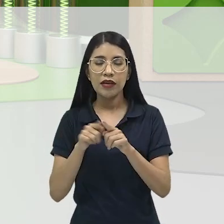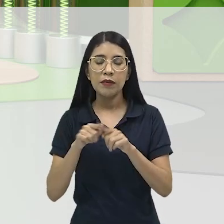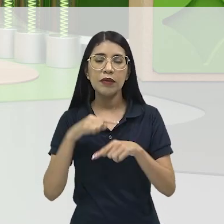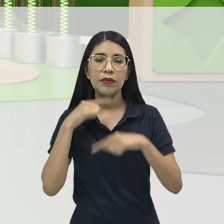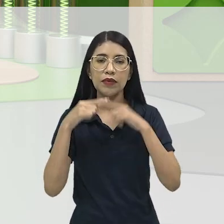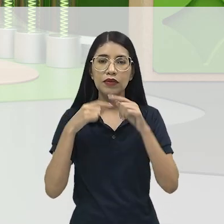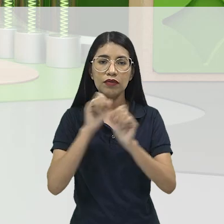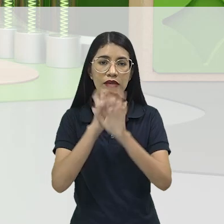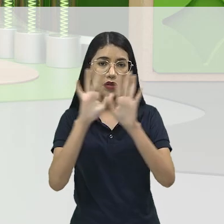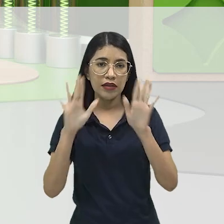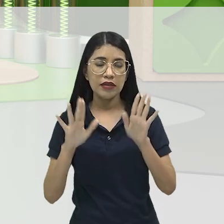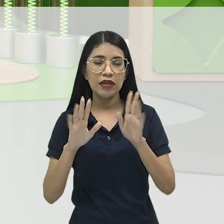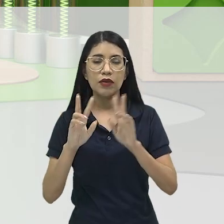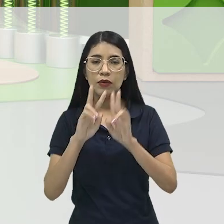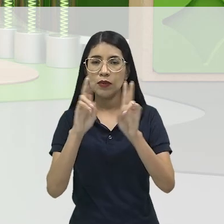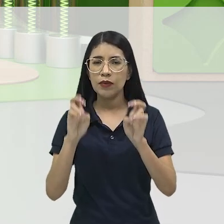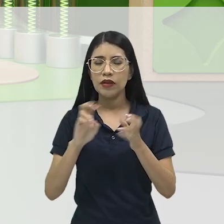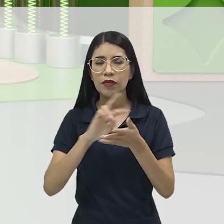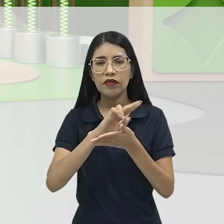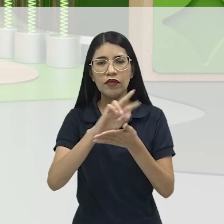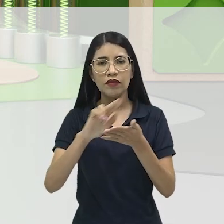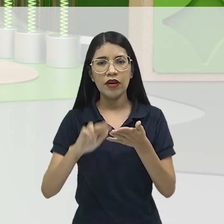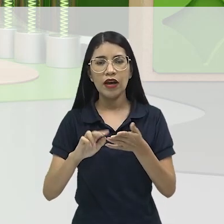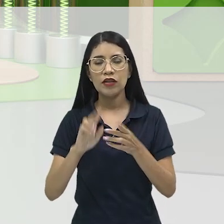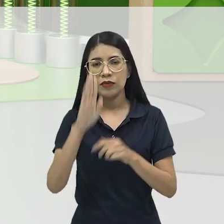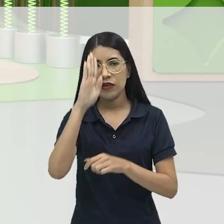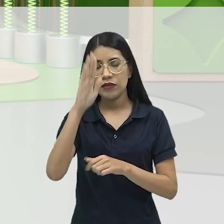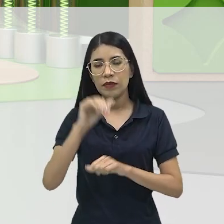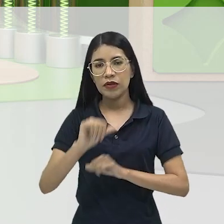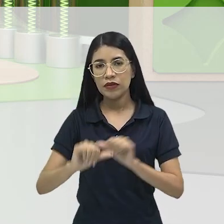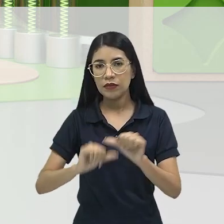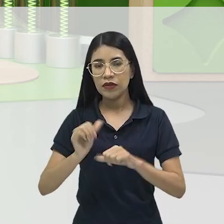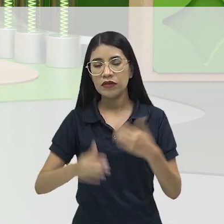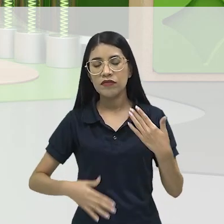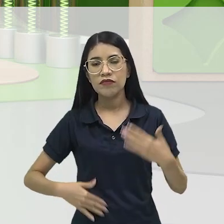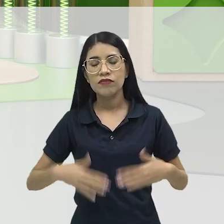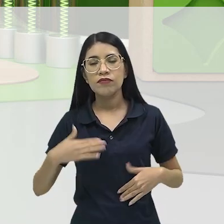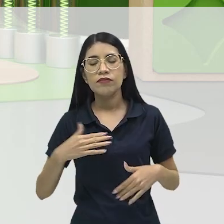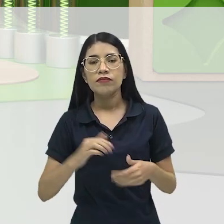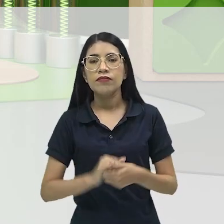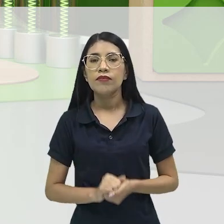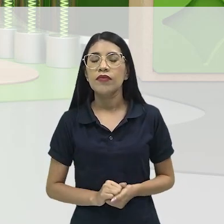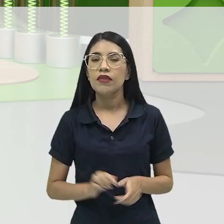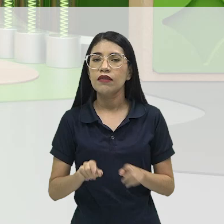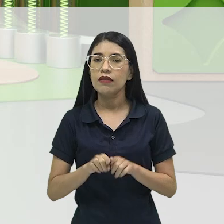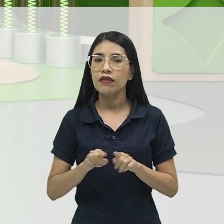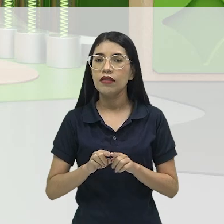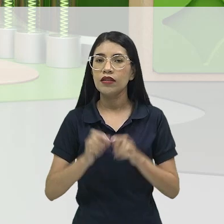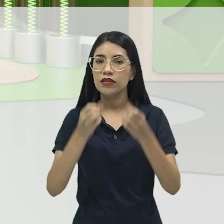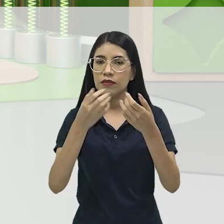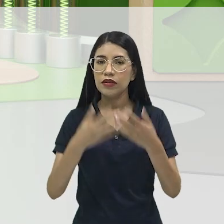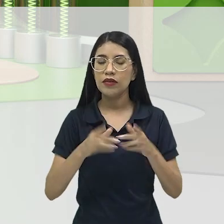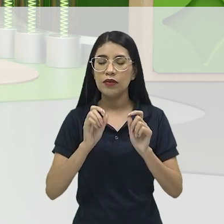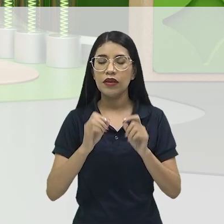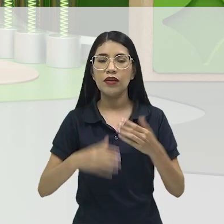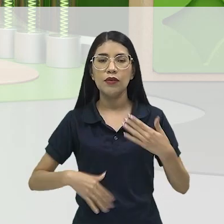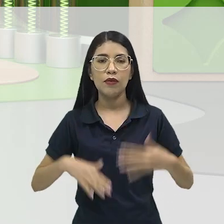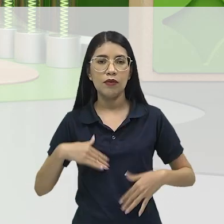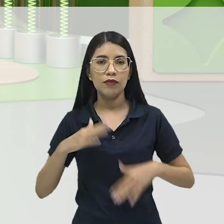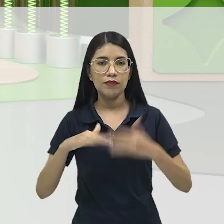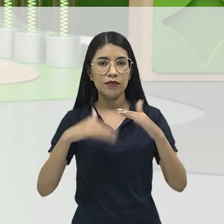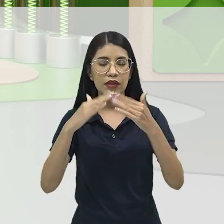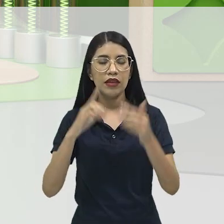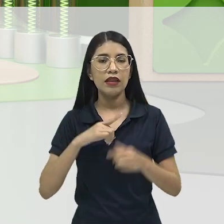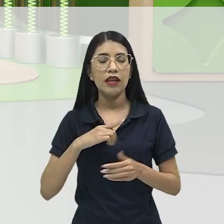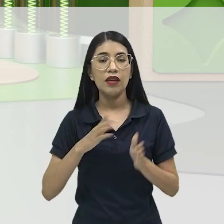suas dúvidas a respeito de todas essas mudanças, né? Bom, a gente falou aí que a puberdade ela ocorre numa